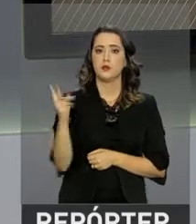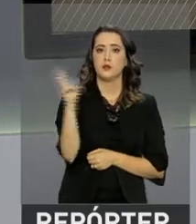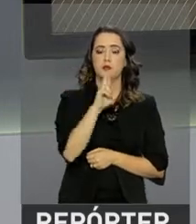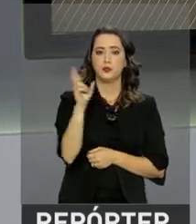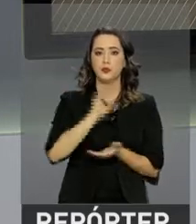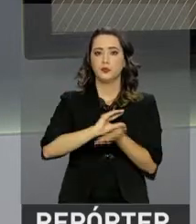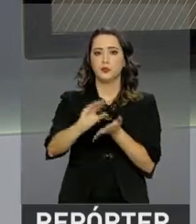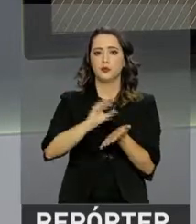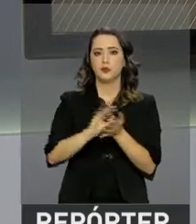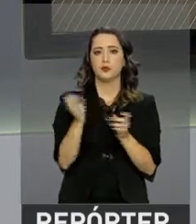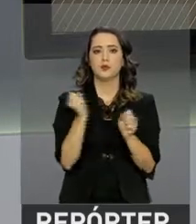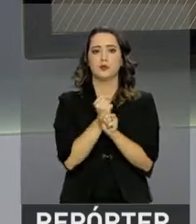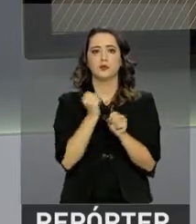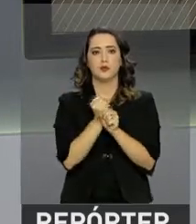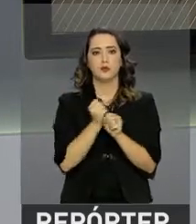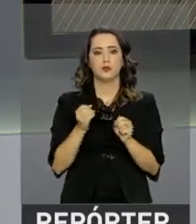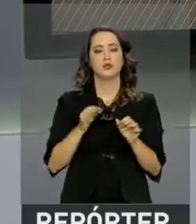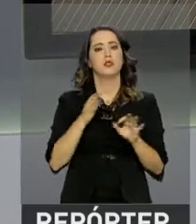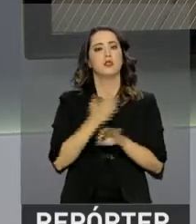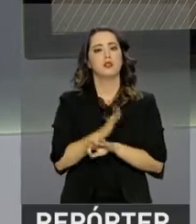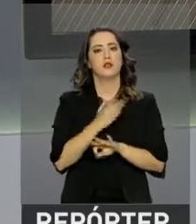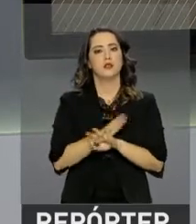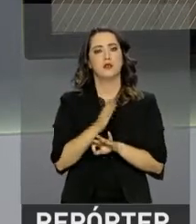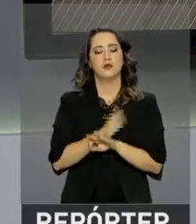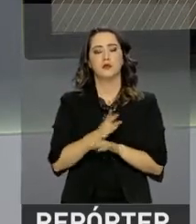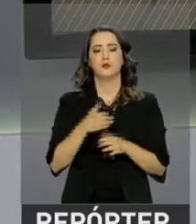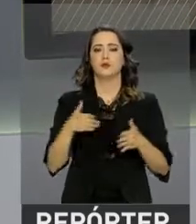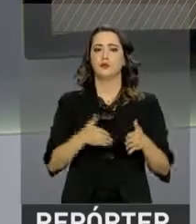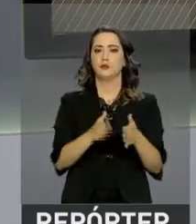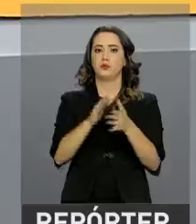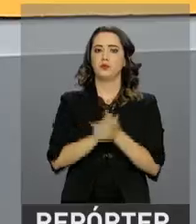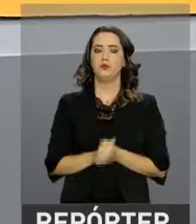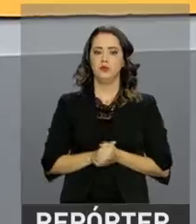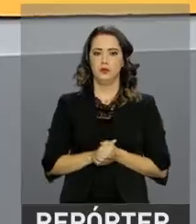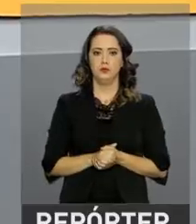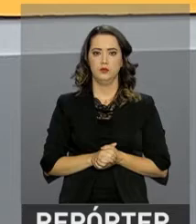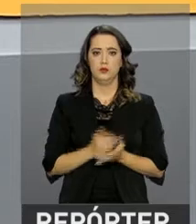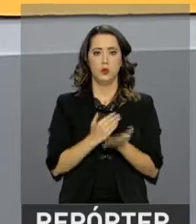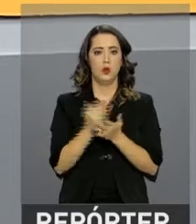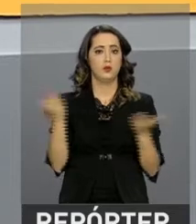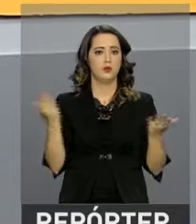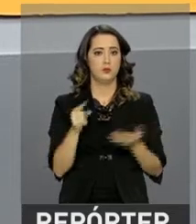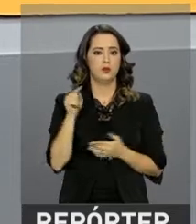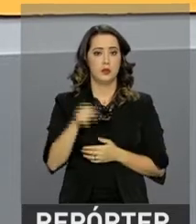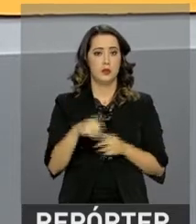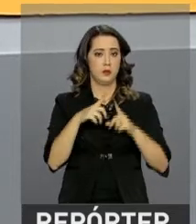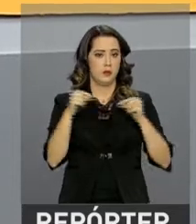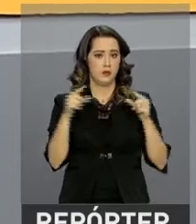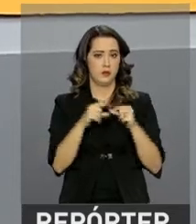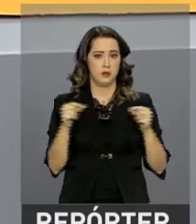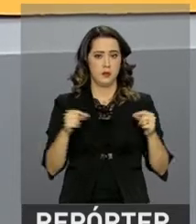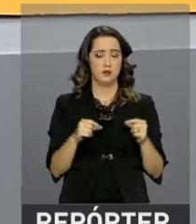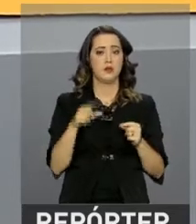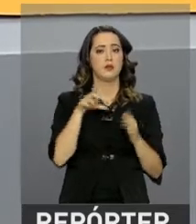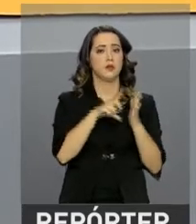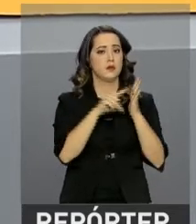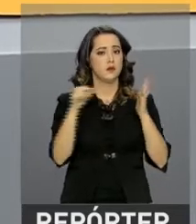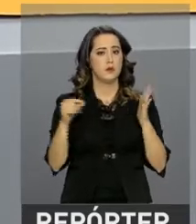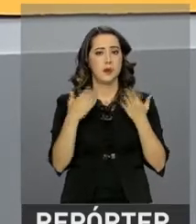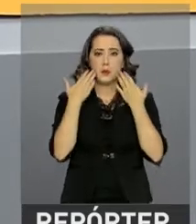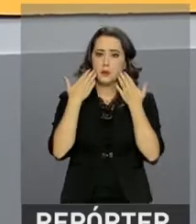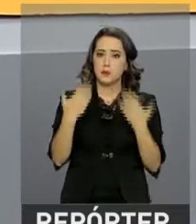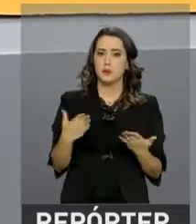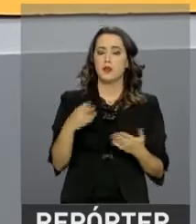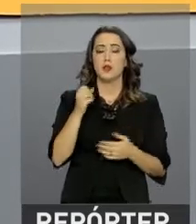em investimentos para obras de requalificação viária começou hoje aqui em brasília no palácio do planalto a